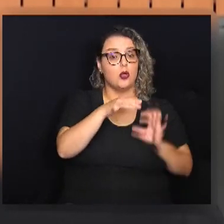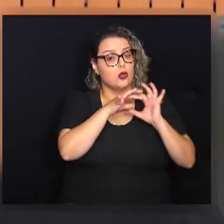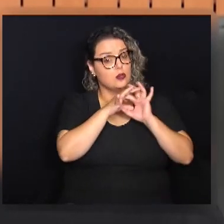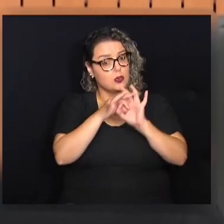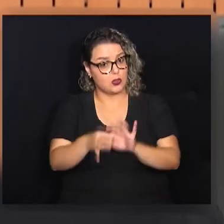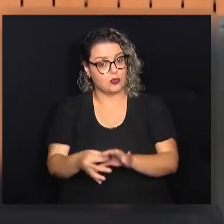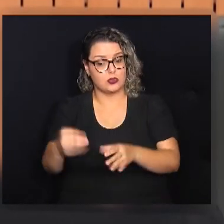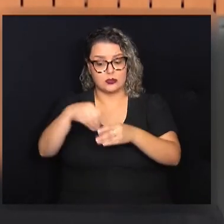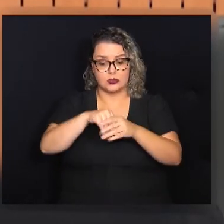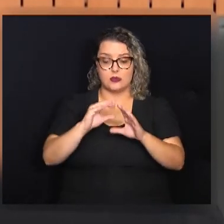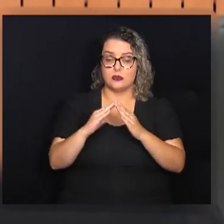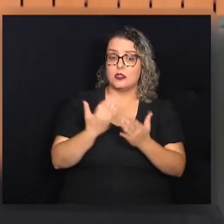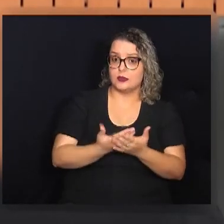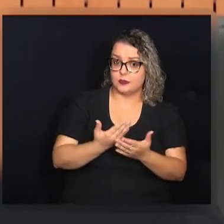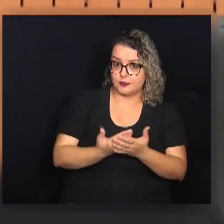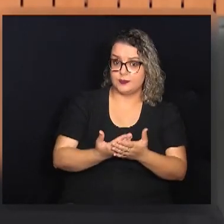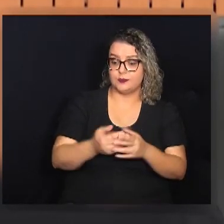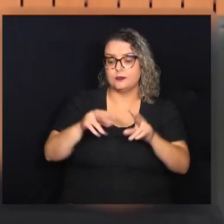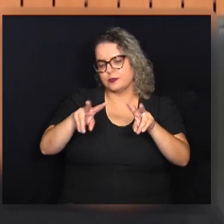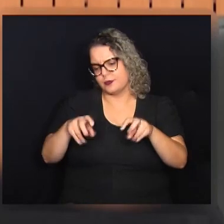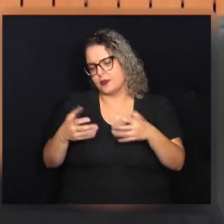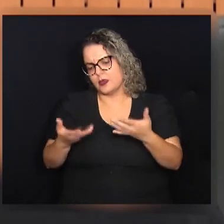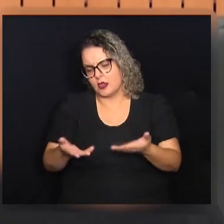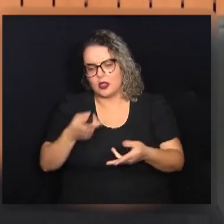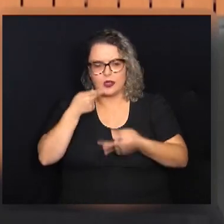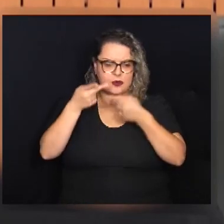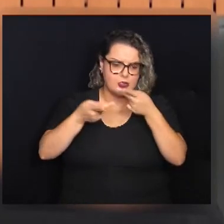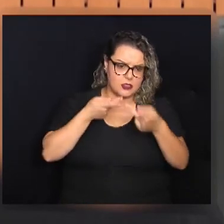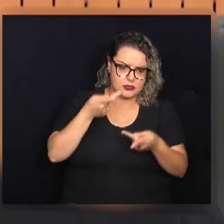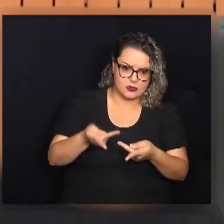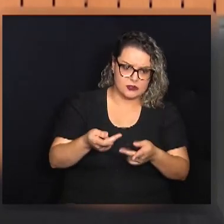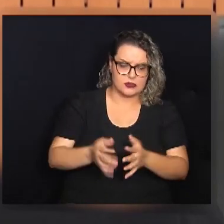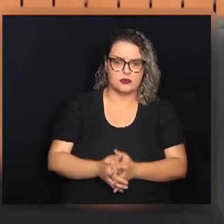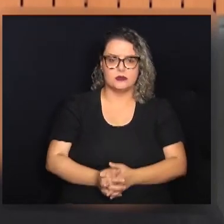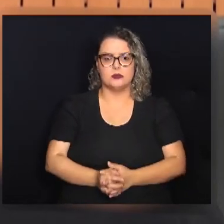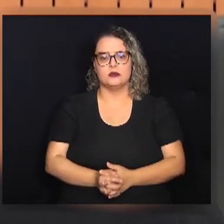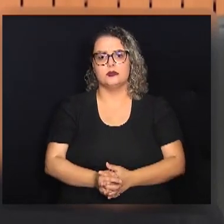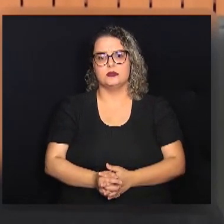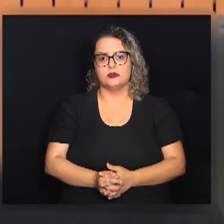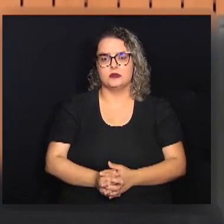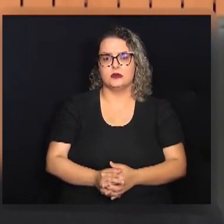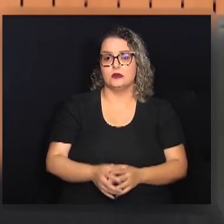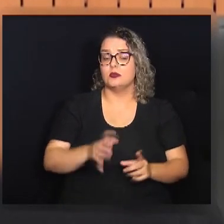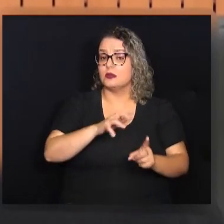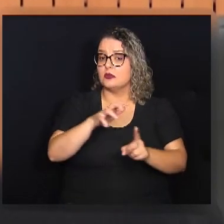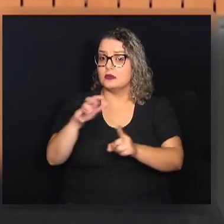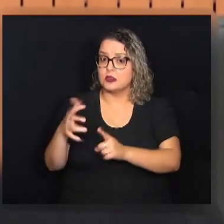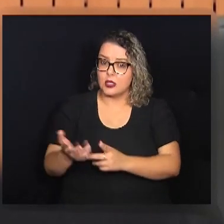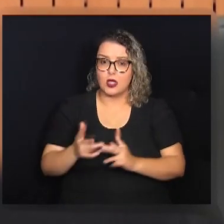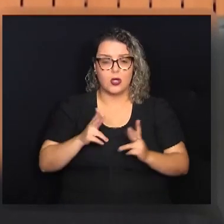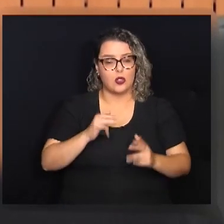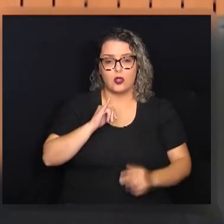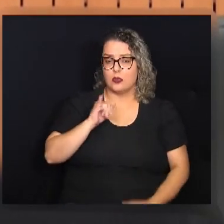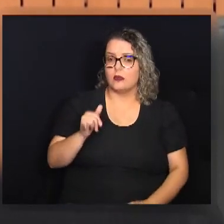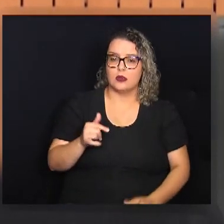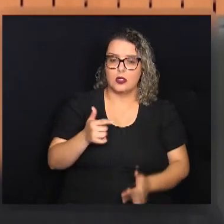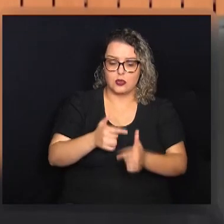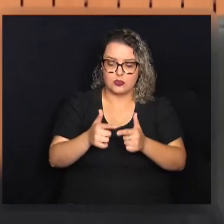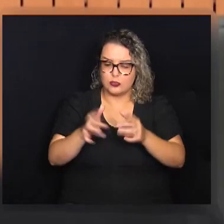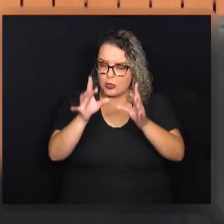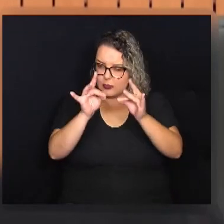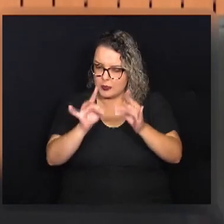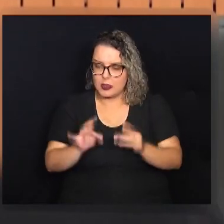ano já foi firmada uma parceria com o Estado de São Paulo, por meio do Centro Paula Souza, para levar o curso